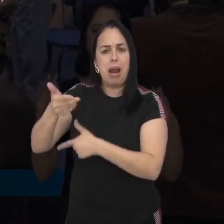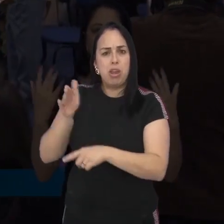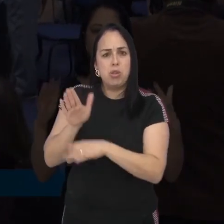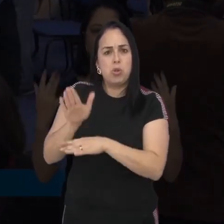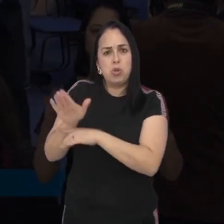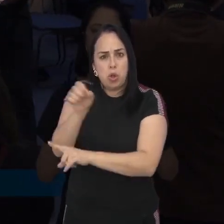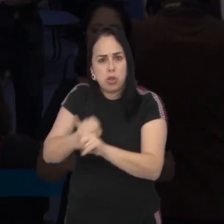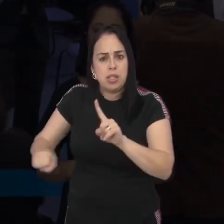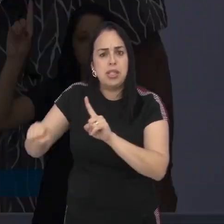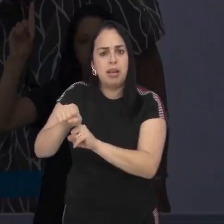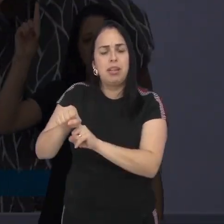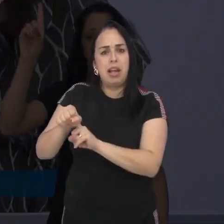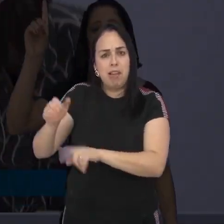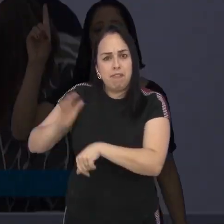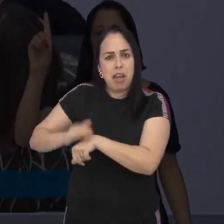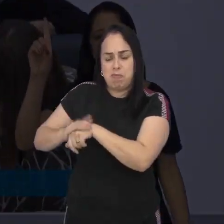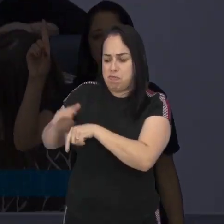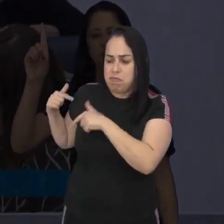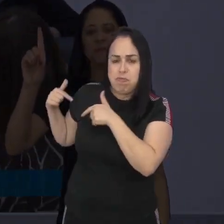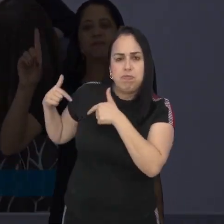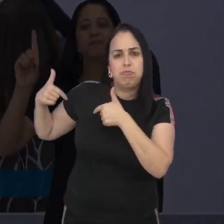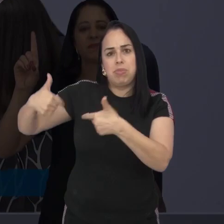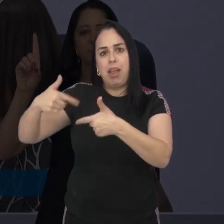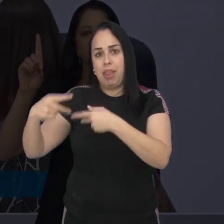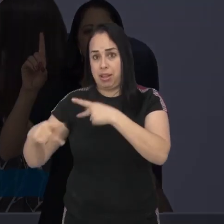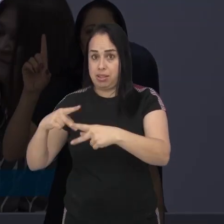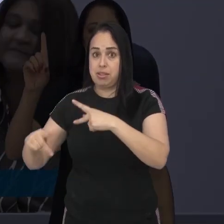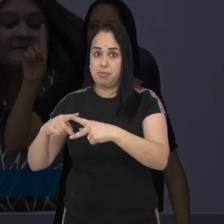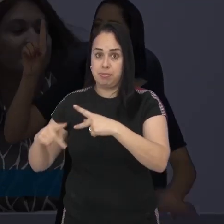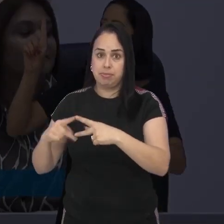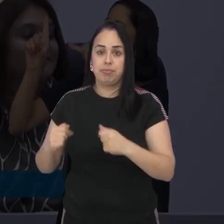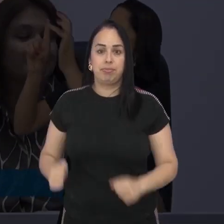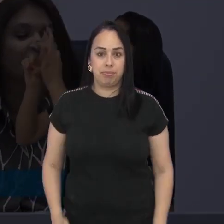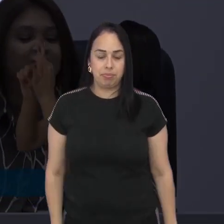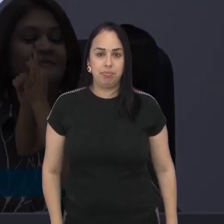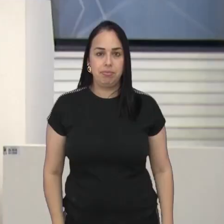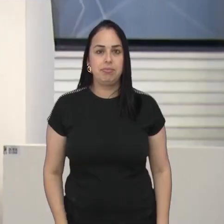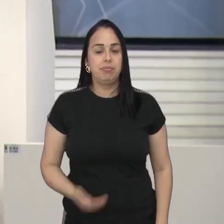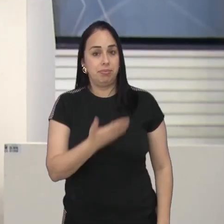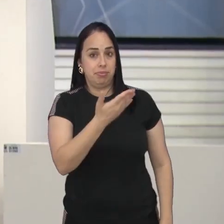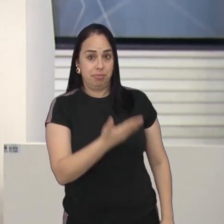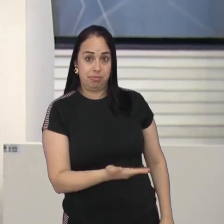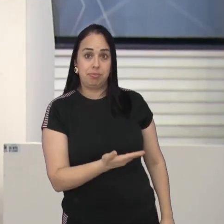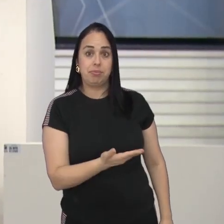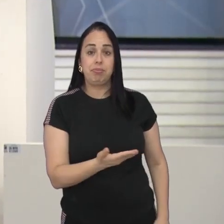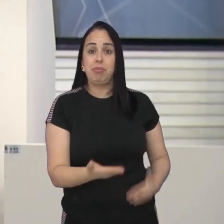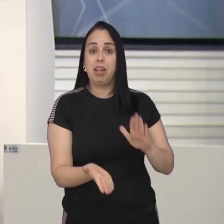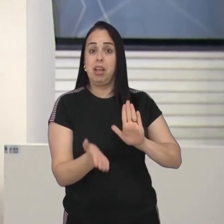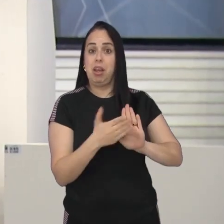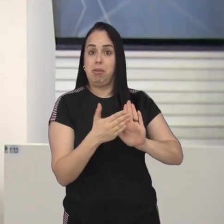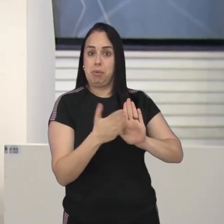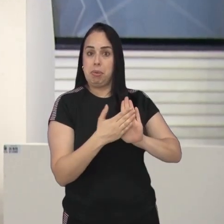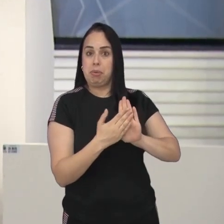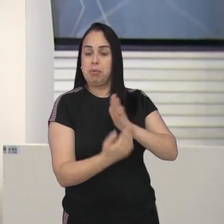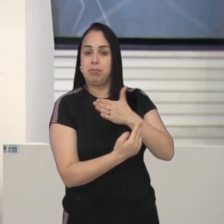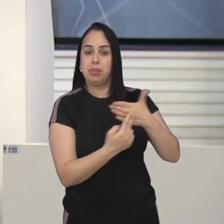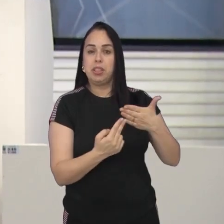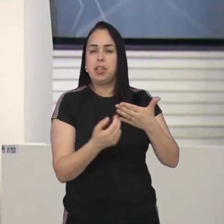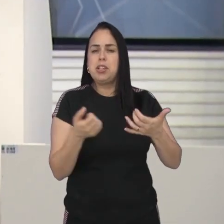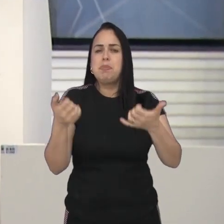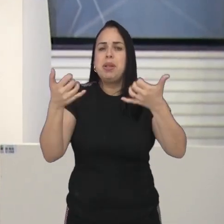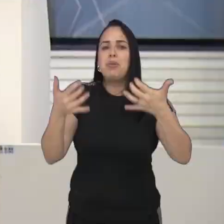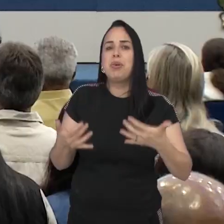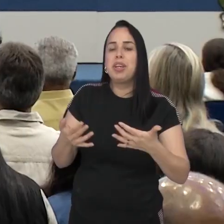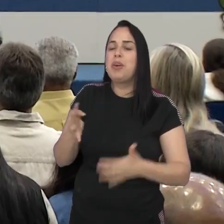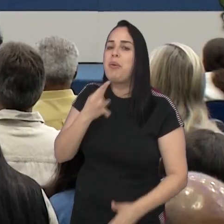sociais e religiosos que o pastor fez na cidade de São José dos Campos. O parlamentar, autor da proposta,